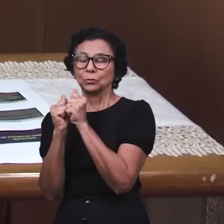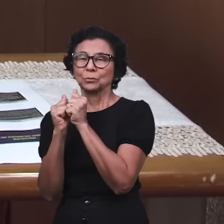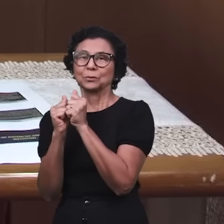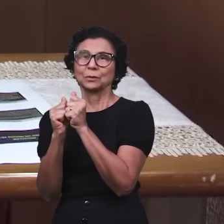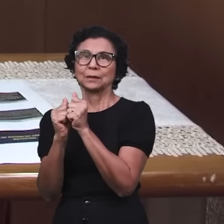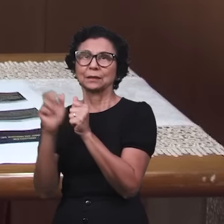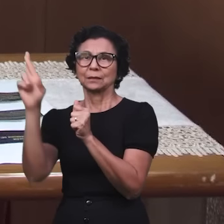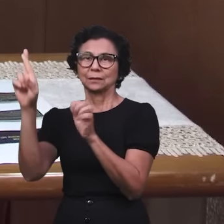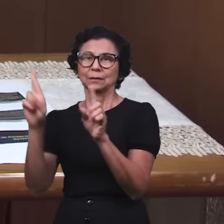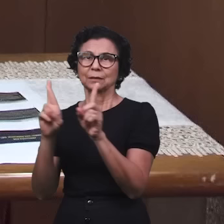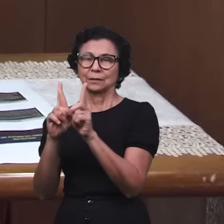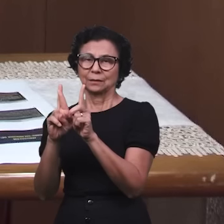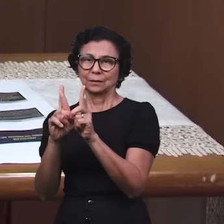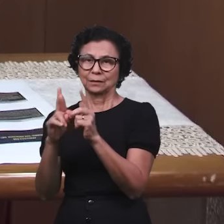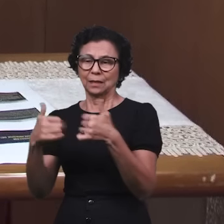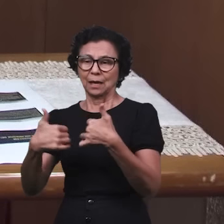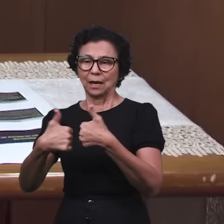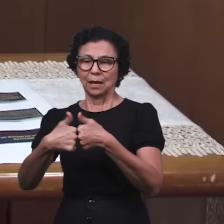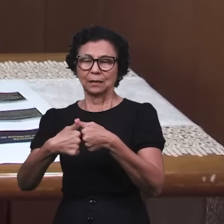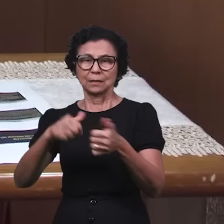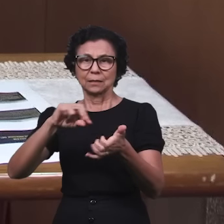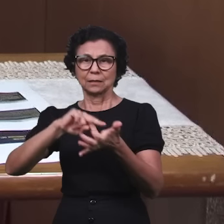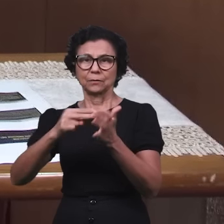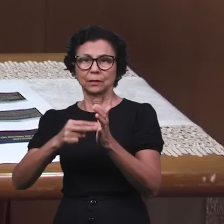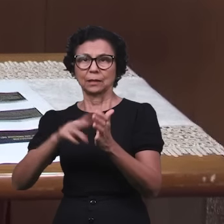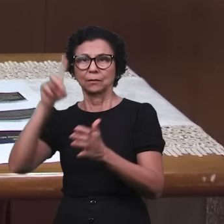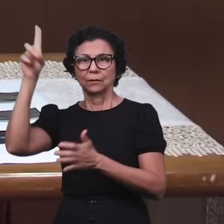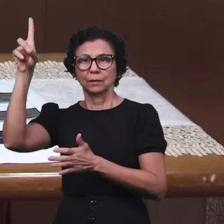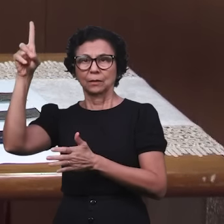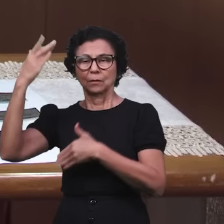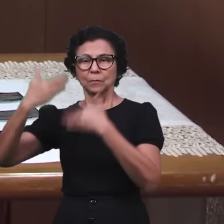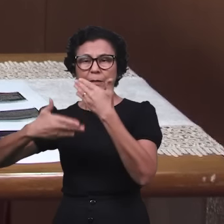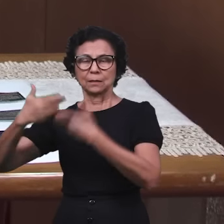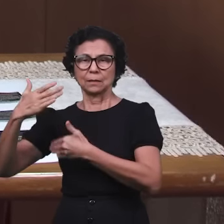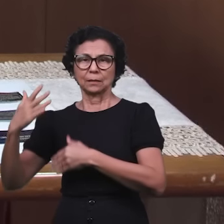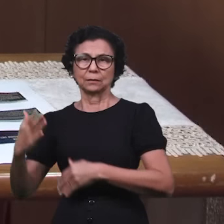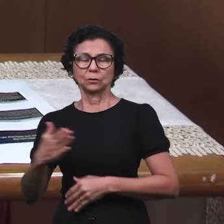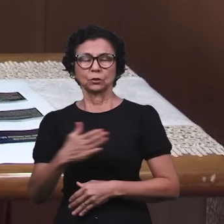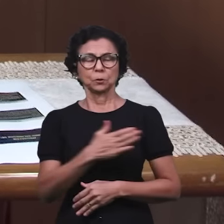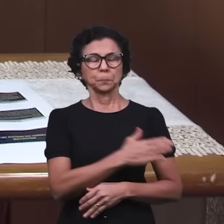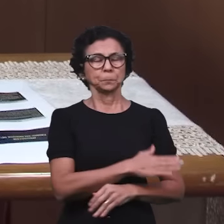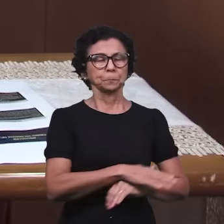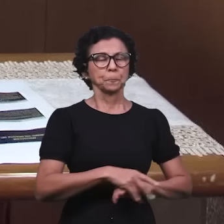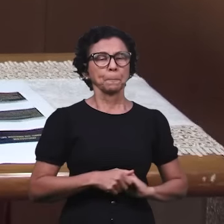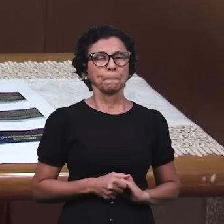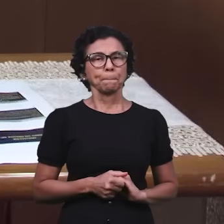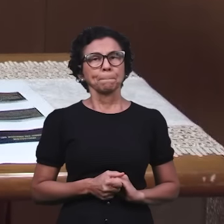Porque a arca significava a presença de Deus. Então agora, quando Davi leva a arca,